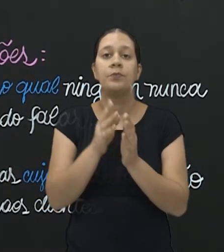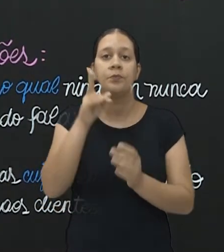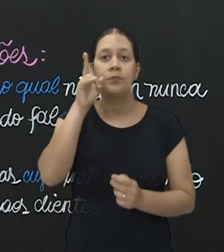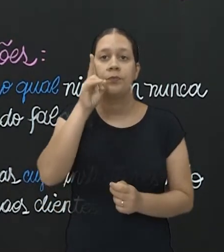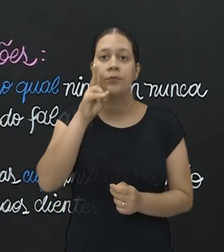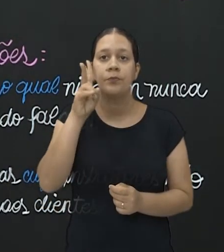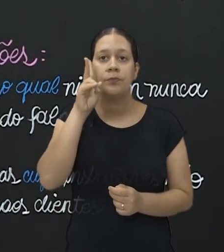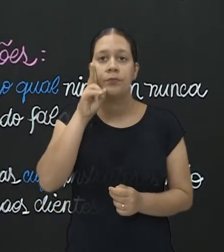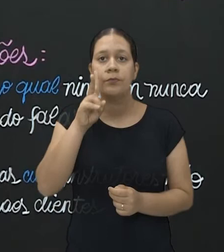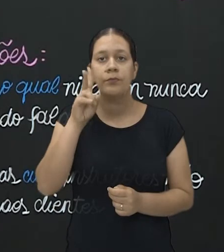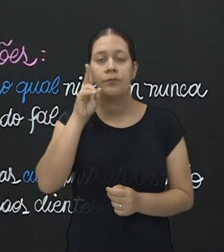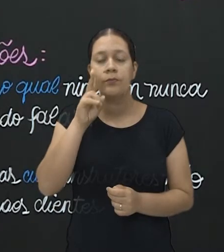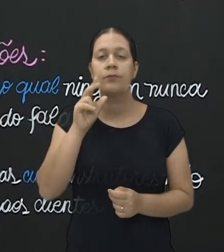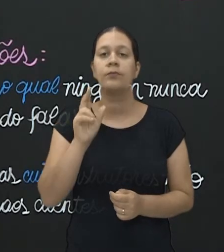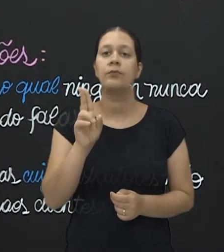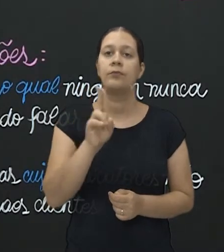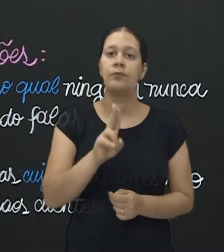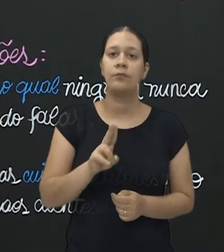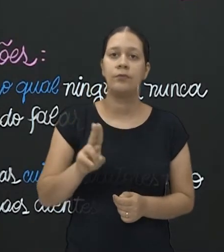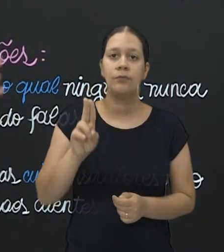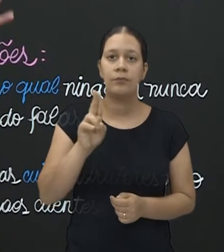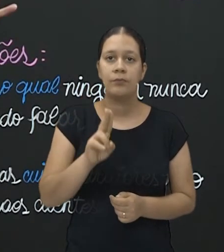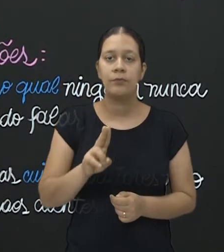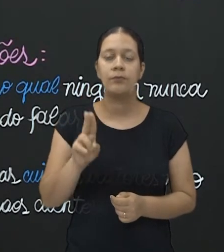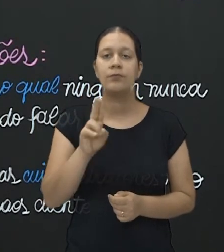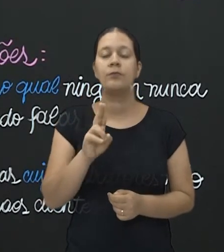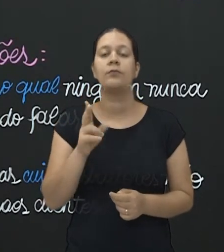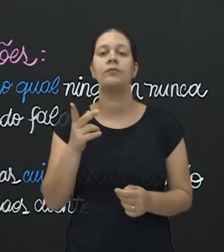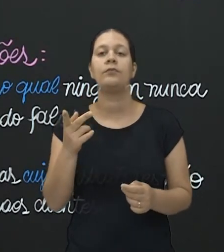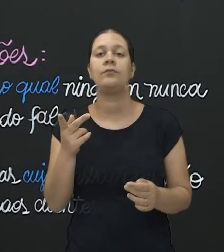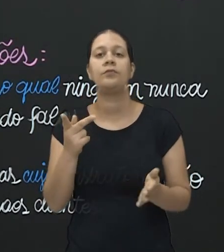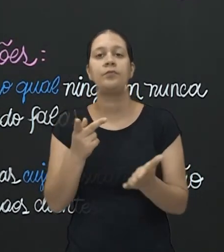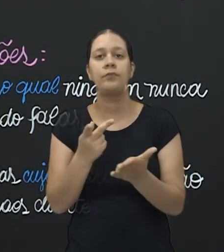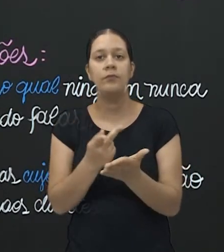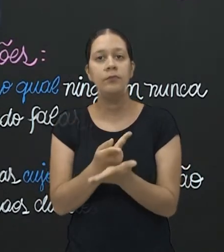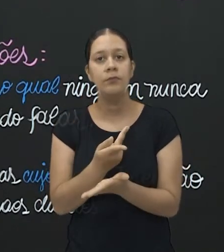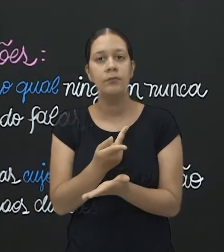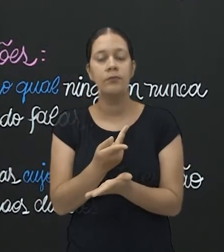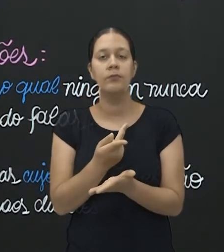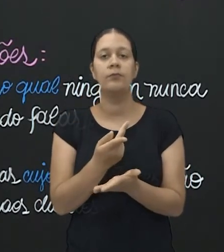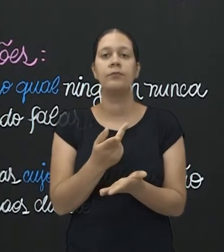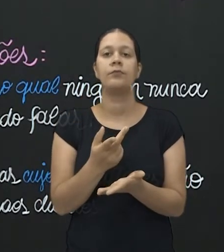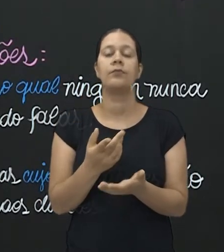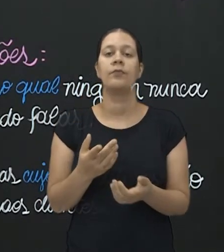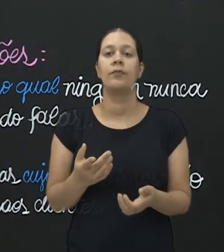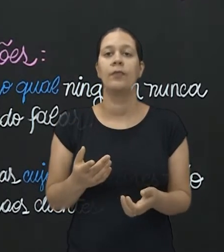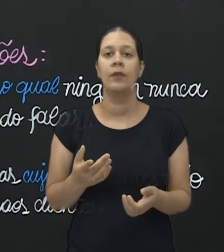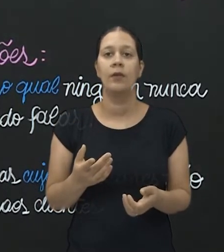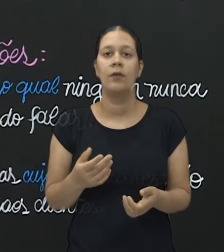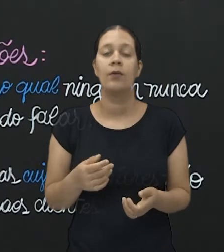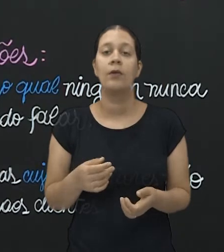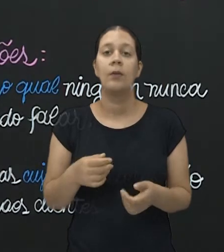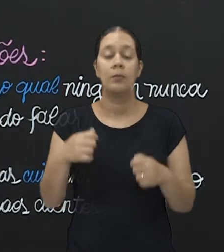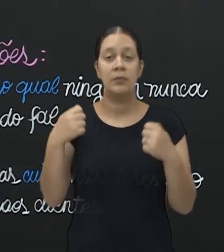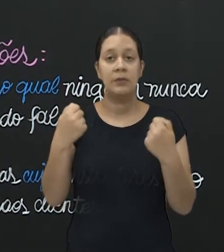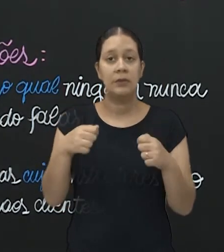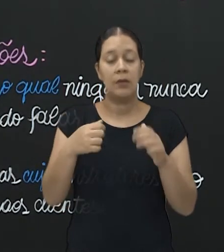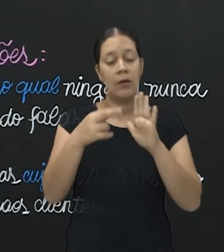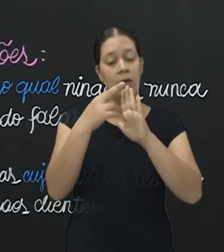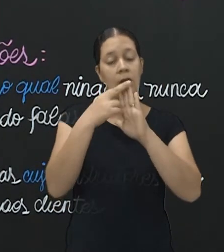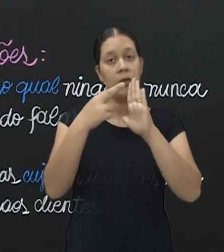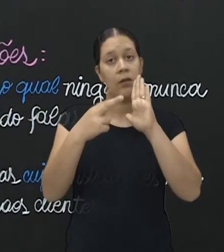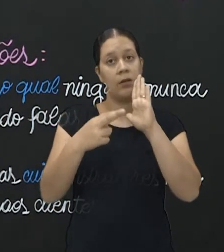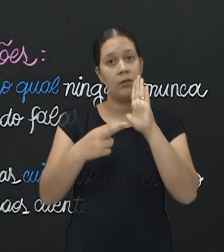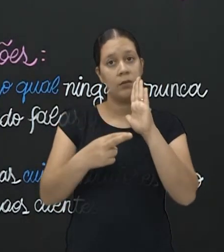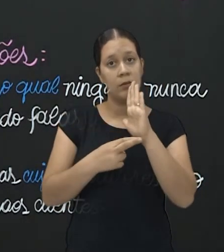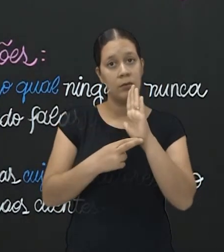pronome onde é utilizado de forma muito errada na língua portuguesa e em outras construções que não são admitidas. Do ponto de vista da norma padrão da língua portuguesa,